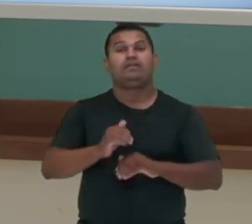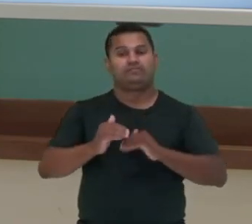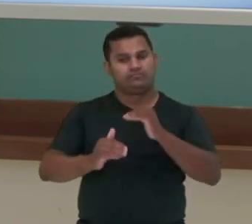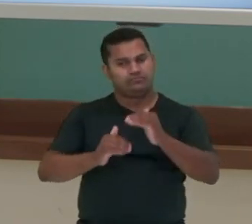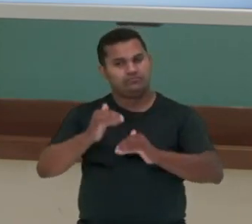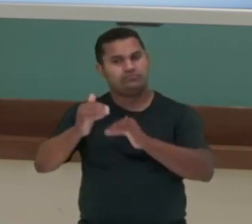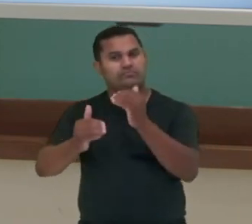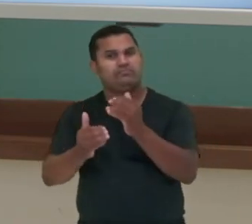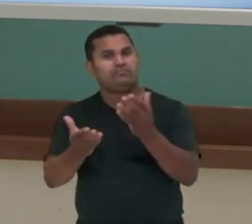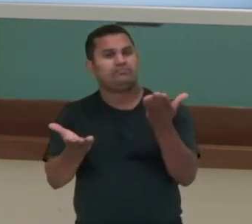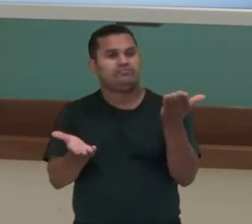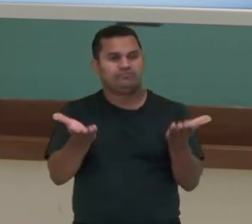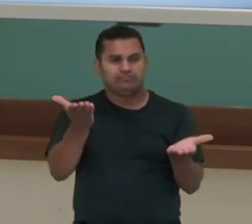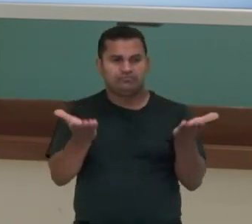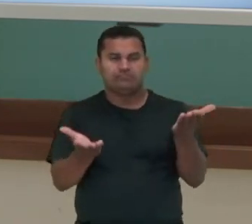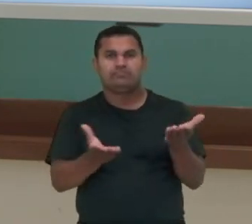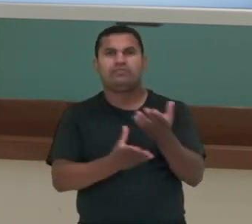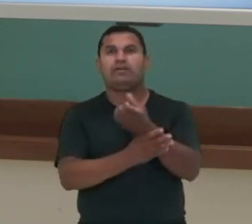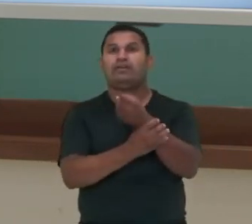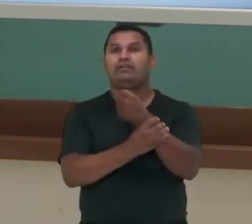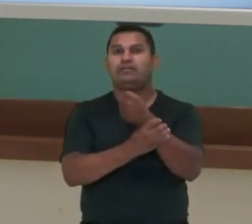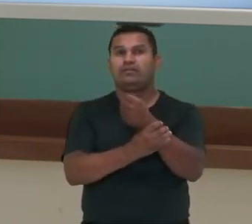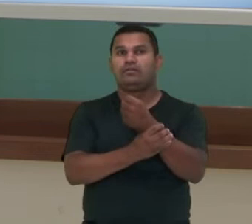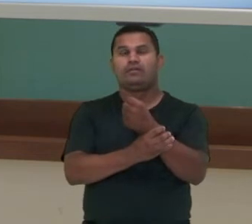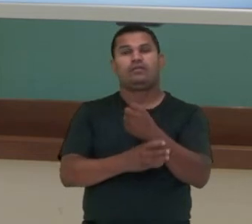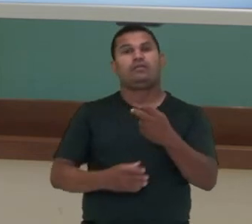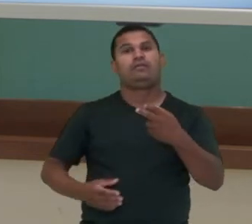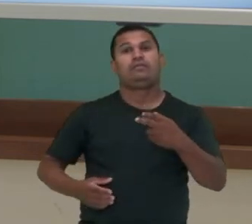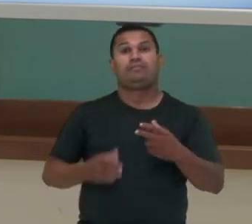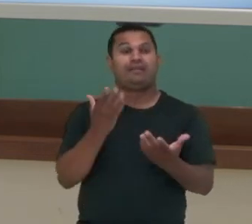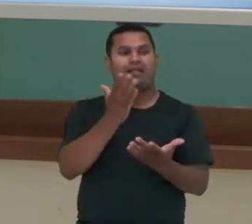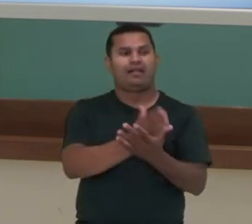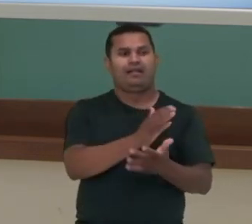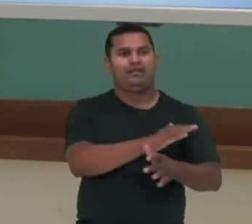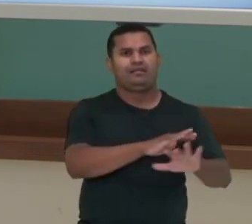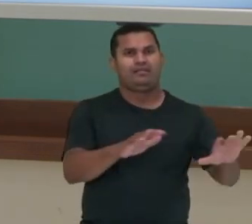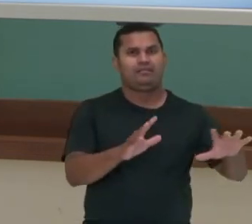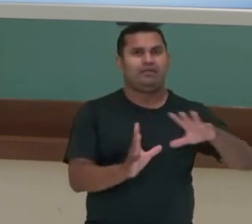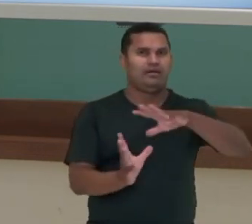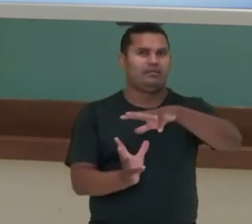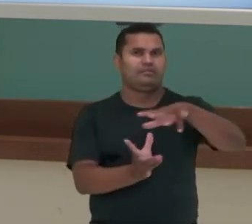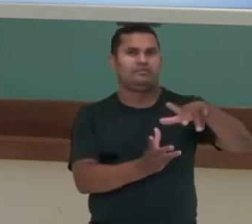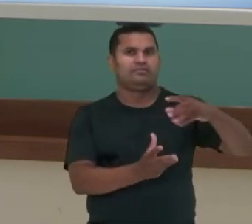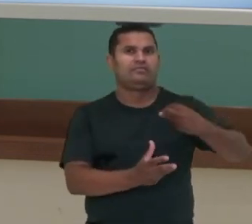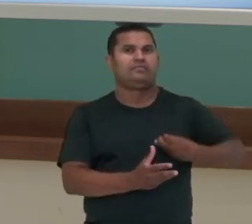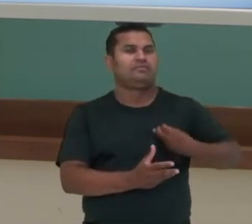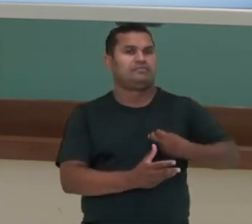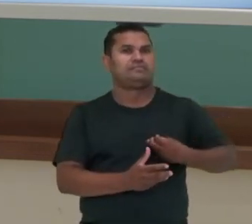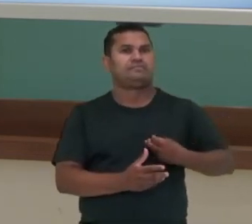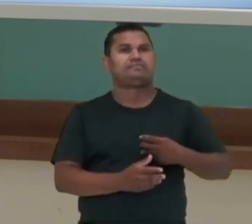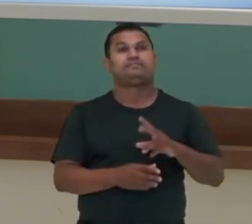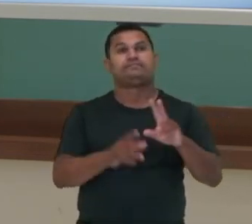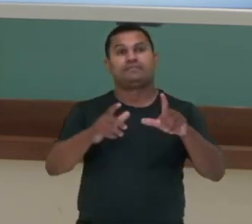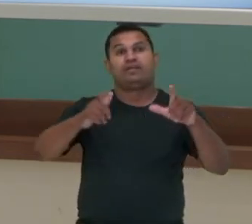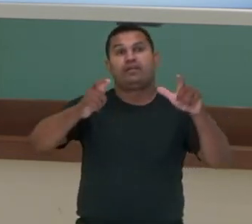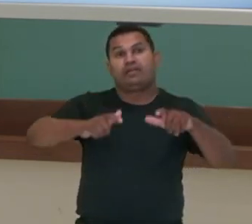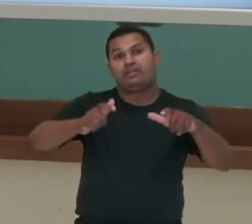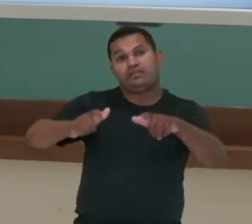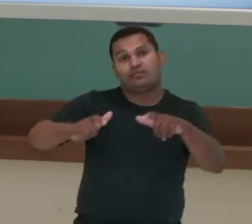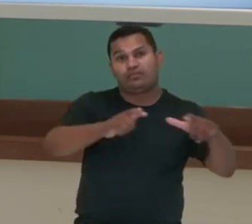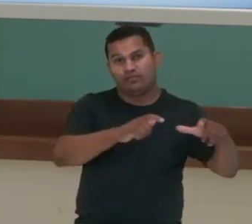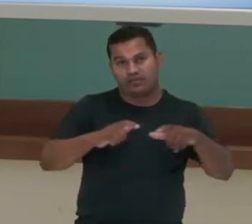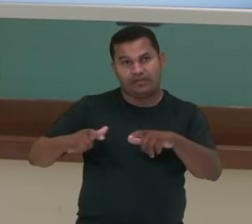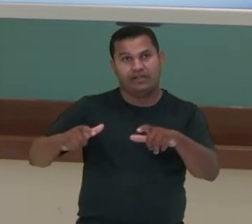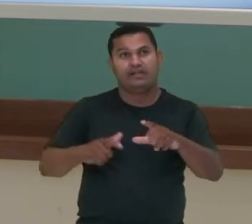biosfera para não acabar com essa condição da vida no planeta. Então, pensar em reservas da biosfera,